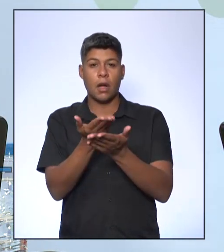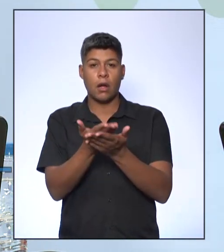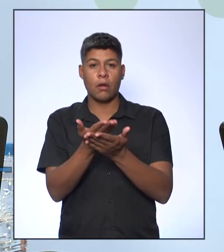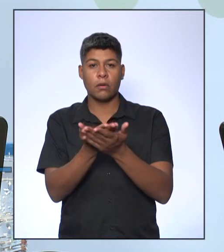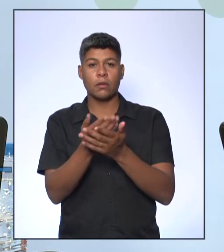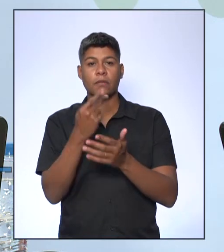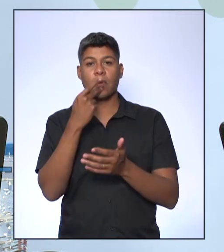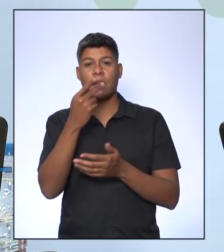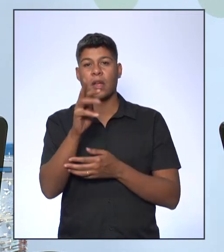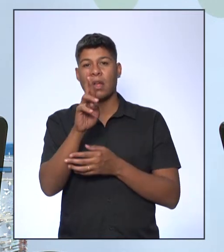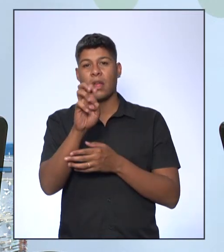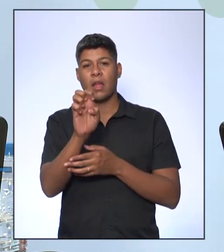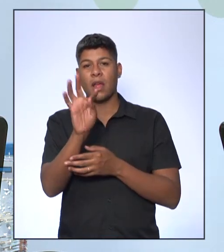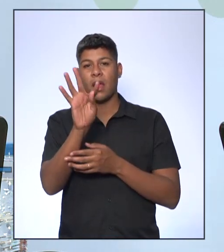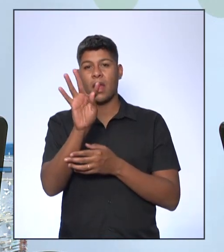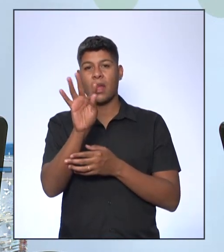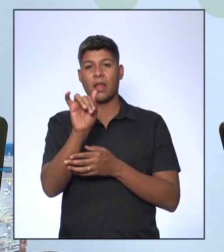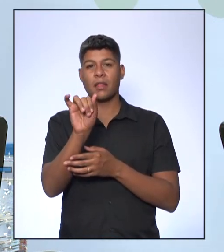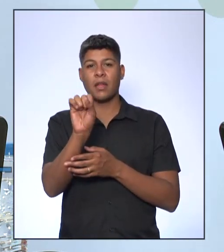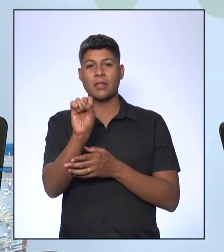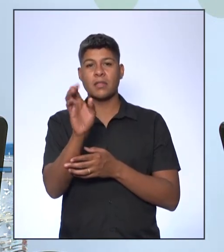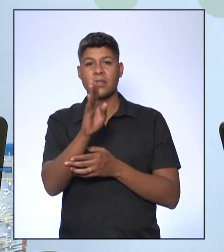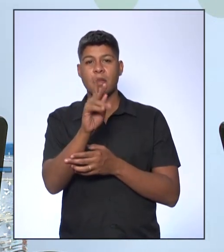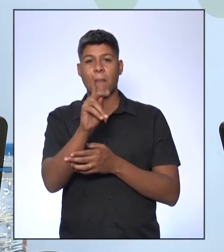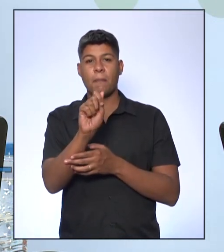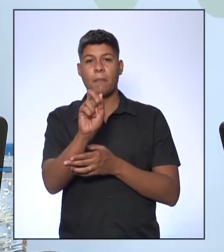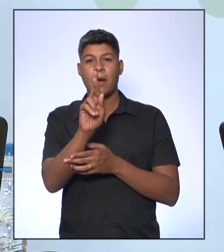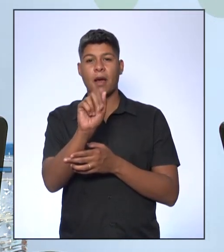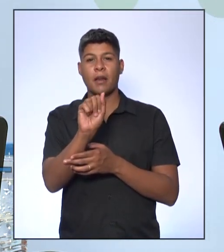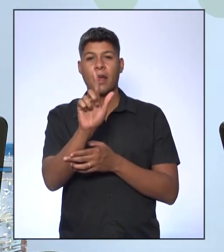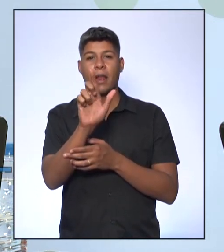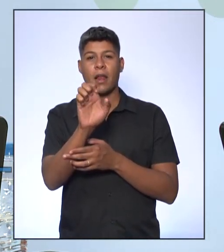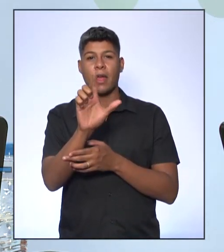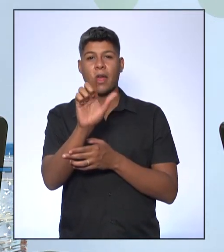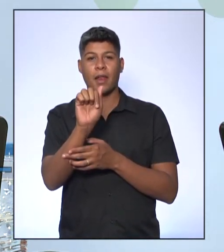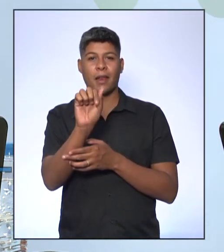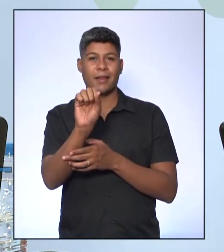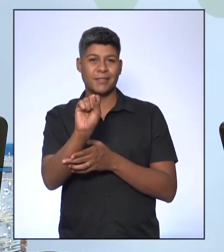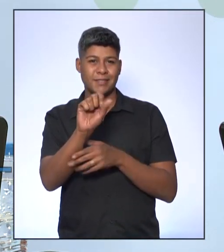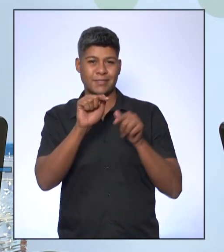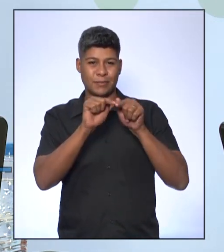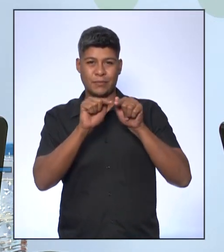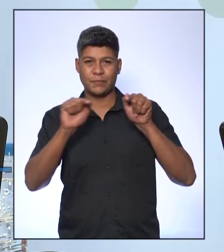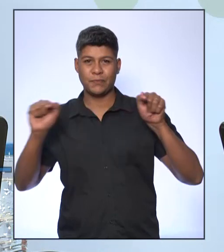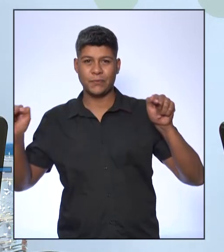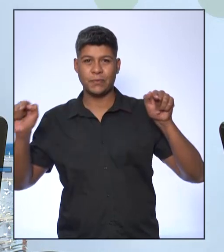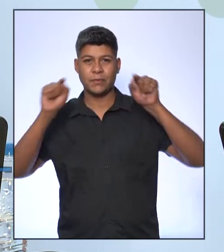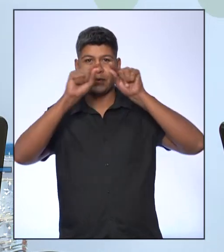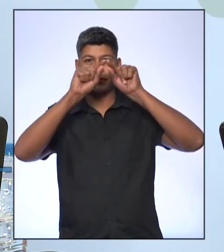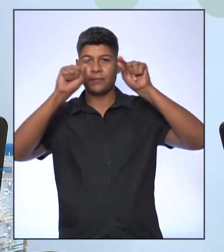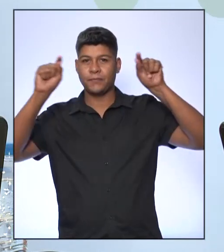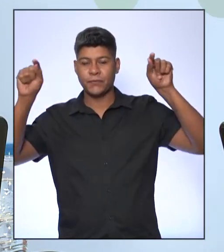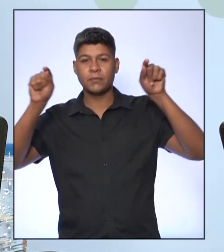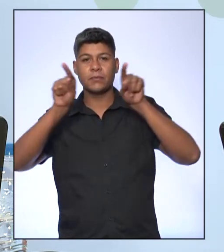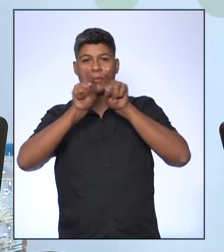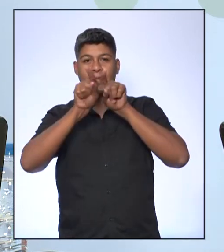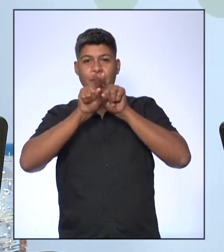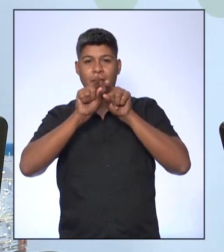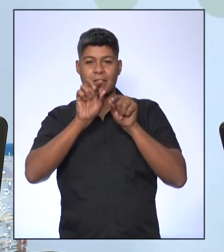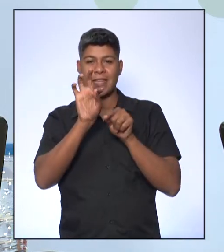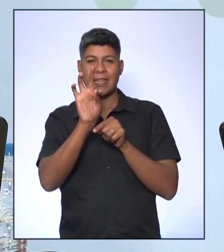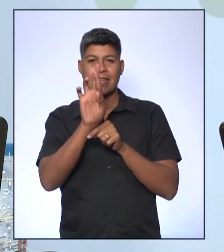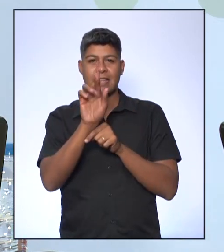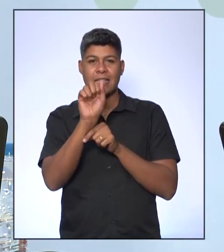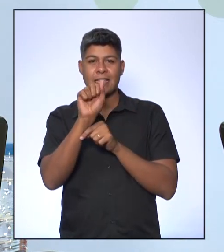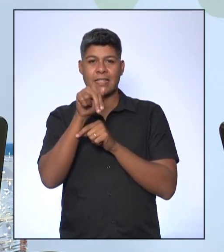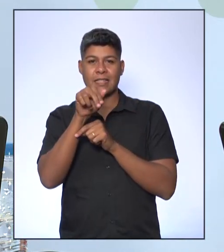retas paralelas cortadas por retas transversais. Lembre-se da aula que nós demos na sexta-feira passada, dia 4, né? Ela é encontrada no